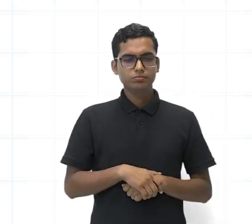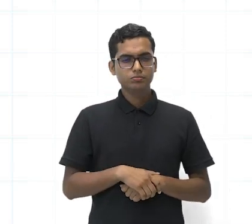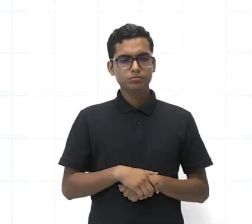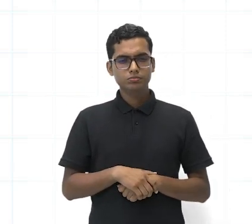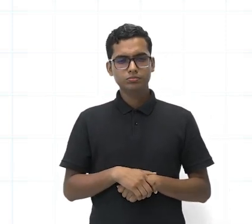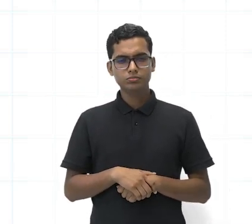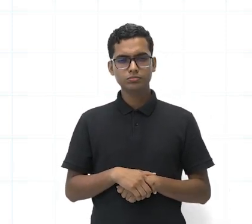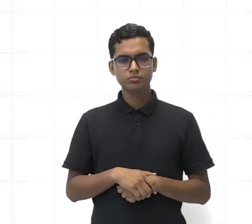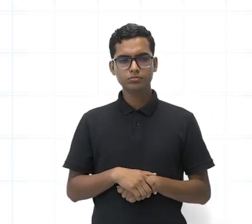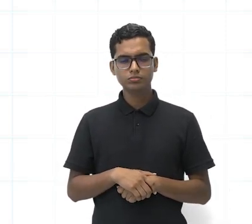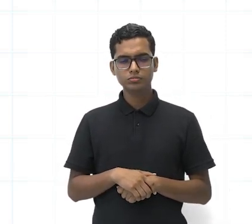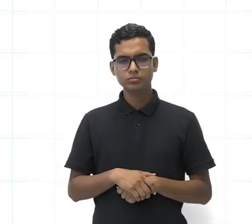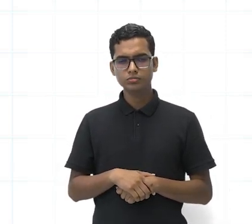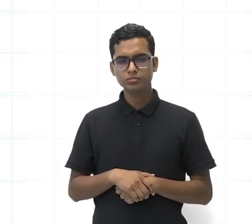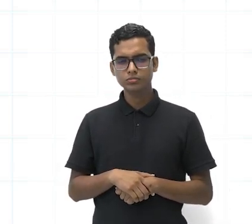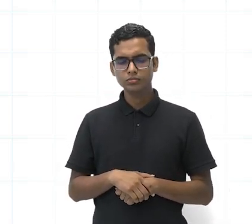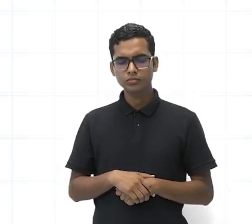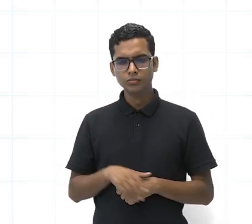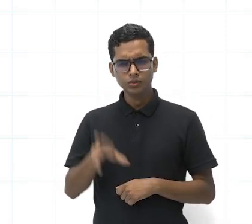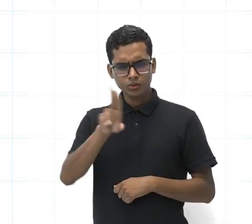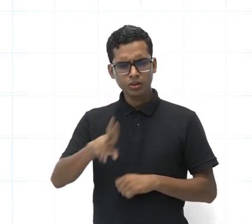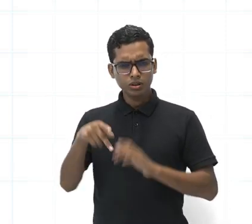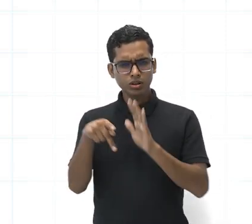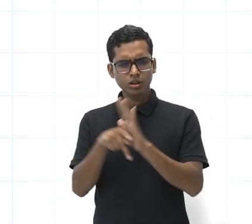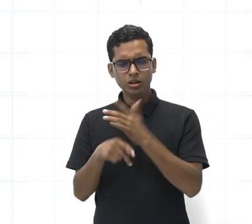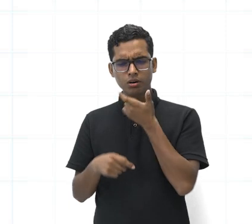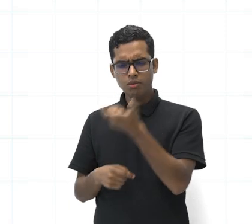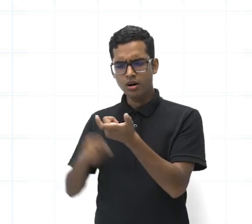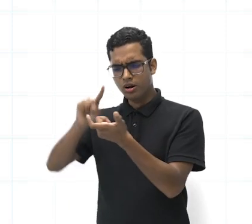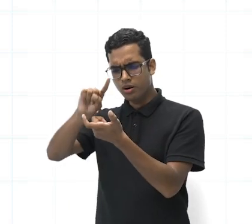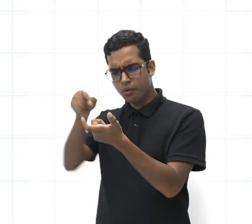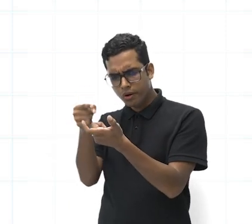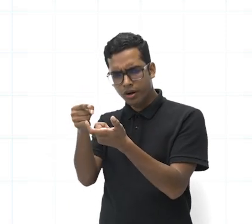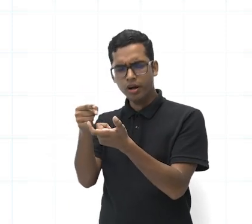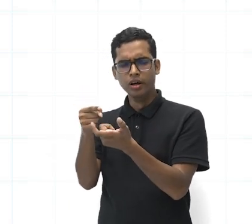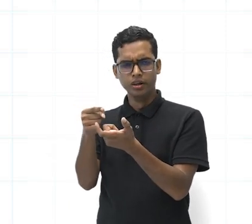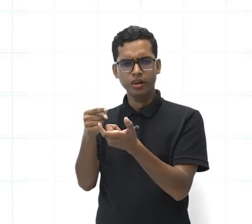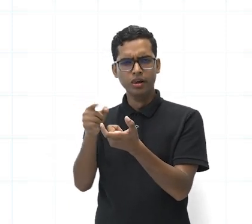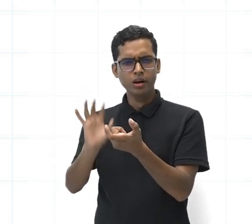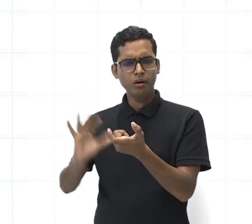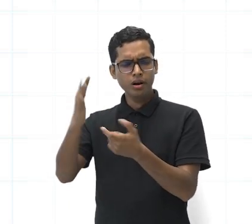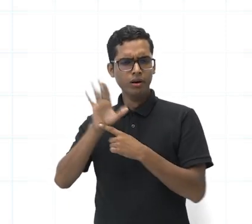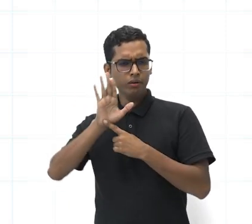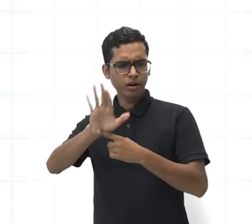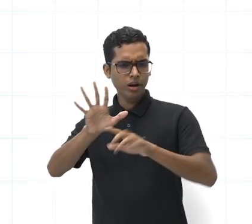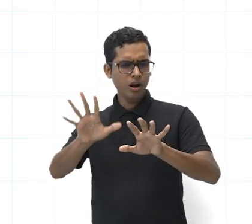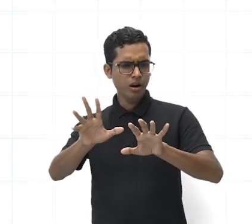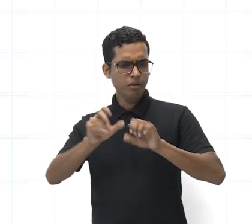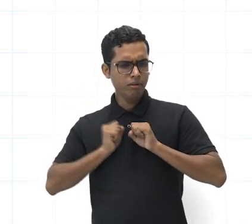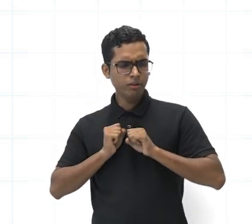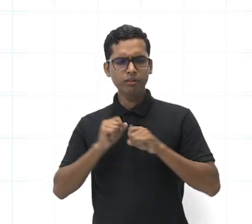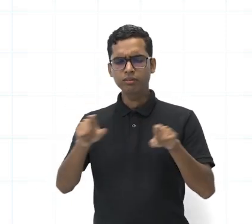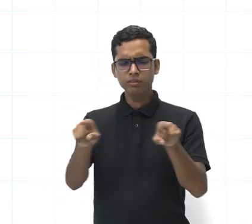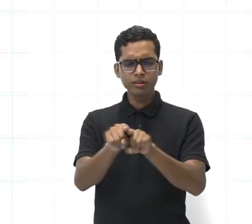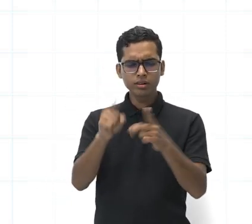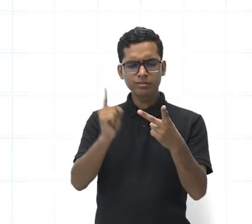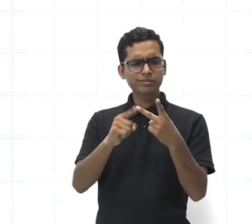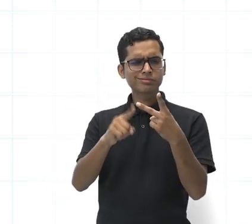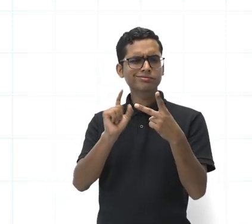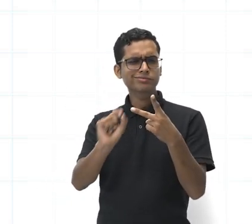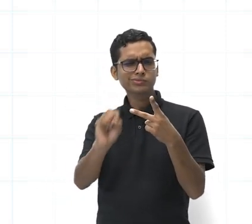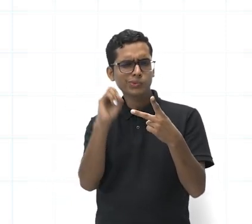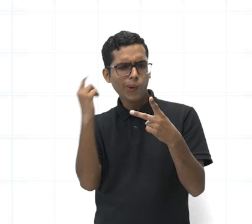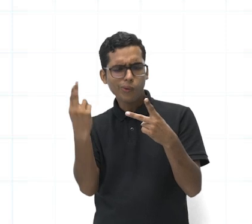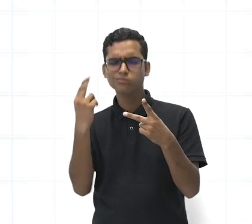do apóstrofo, tá? Que é esse sinalzinho aqui, ó. Ele é utilizado em duas situações, para indicar posse, que não é o caso aqui, ou